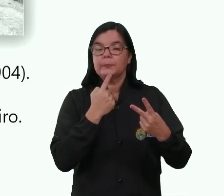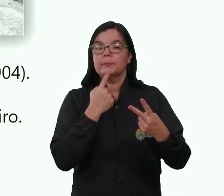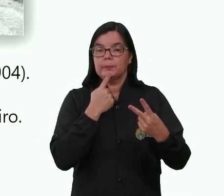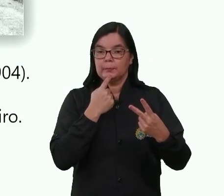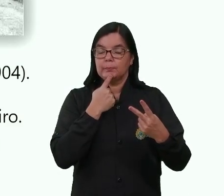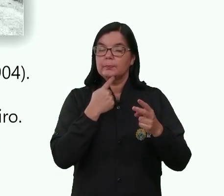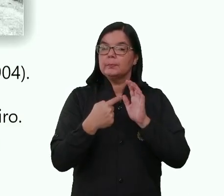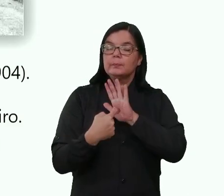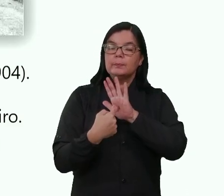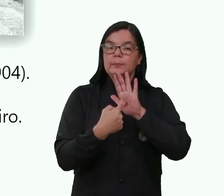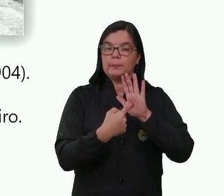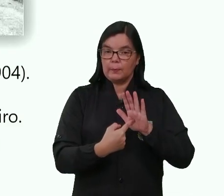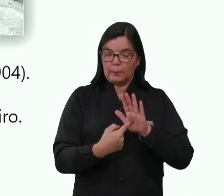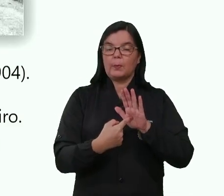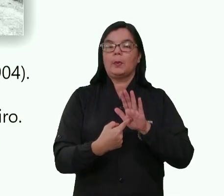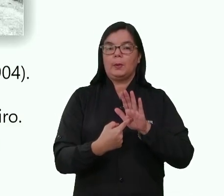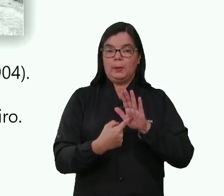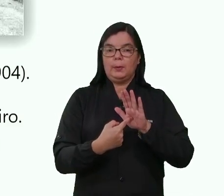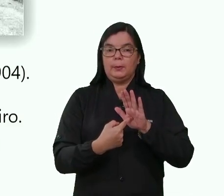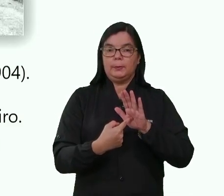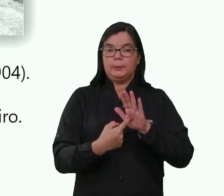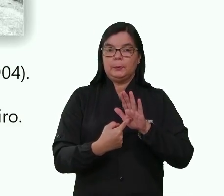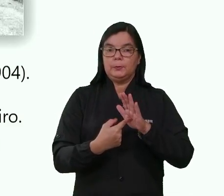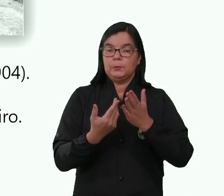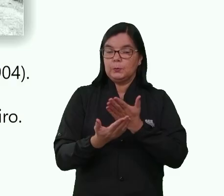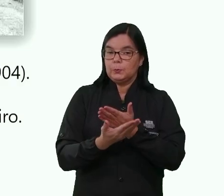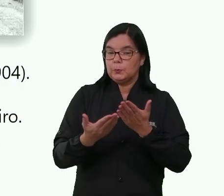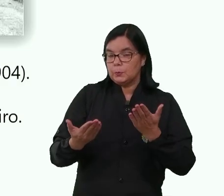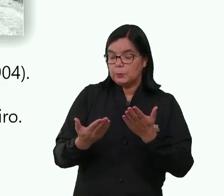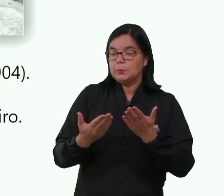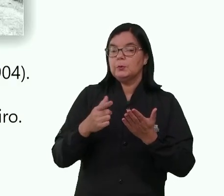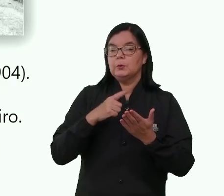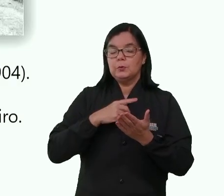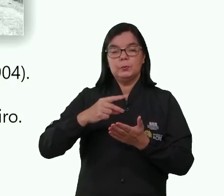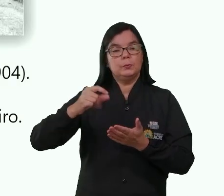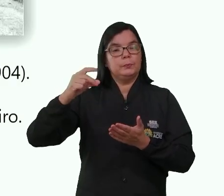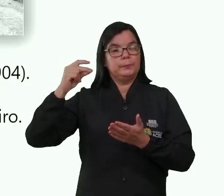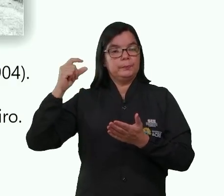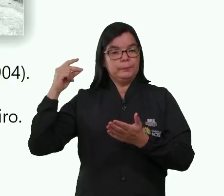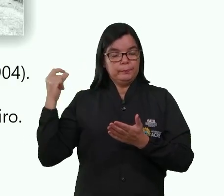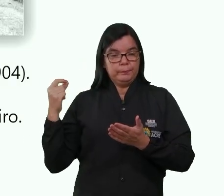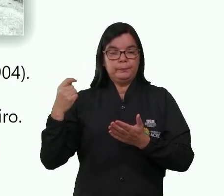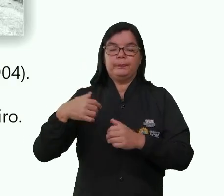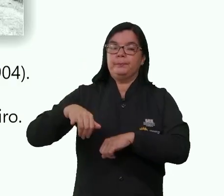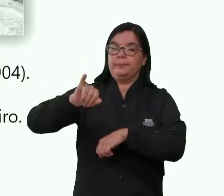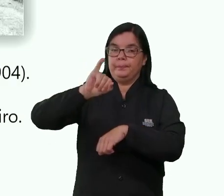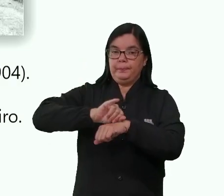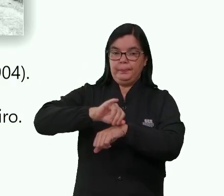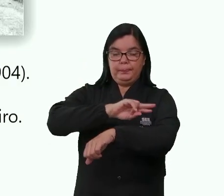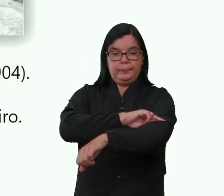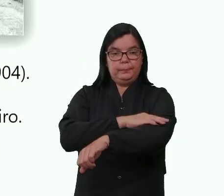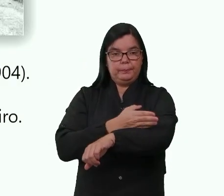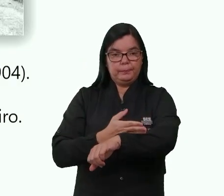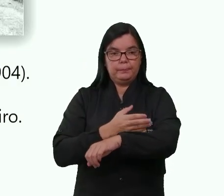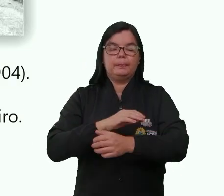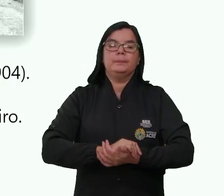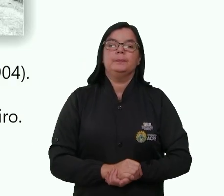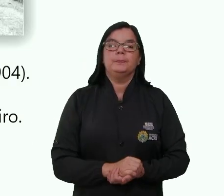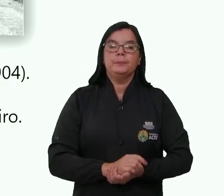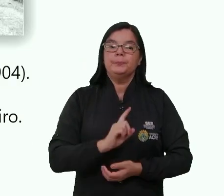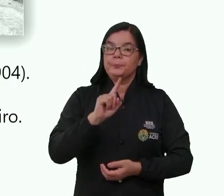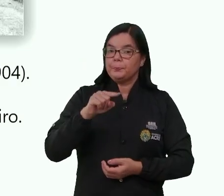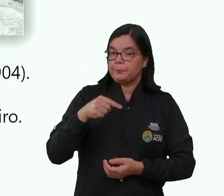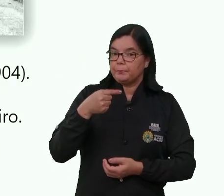acabam retratando os cenários antigos da capital Rio Branco.